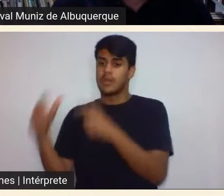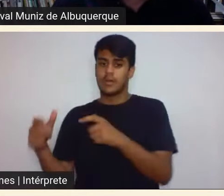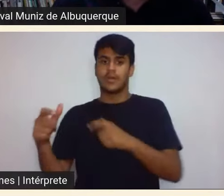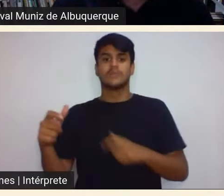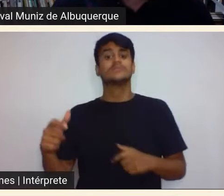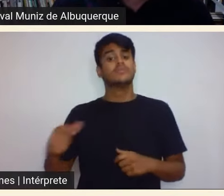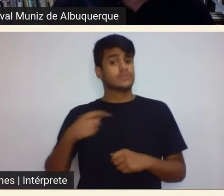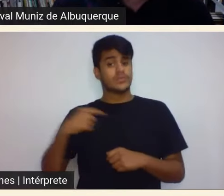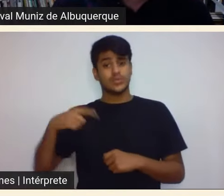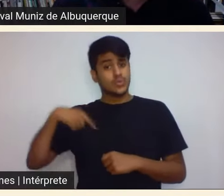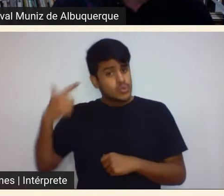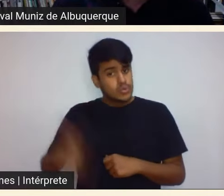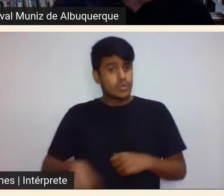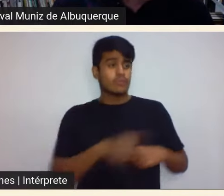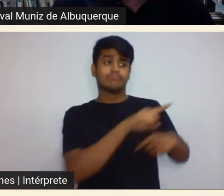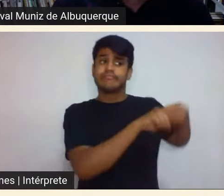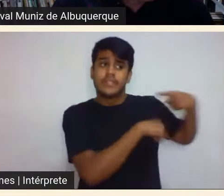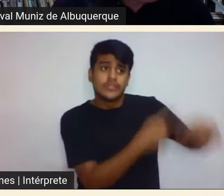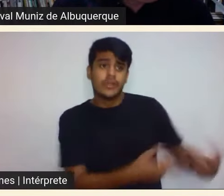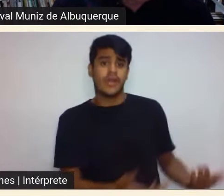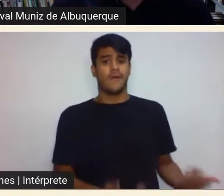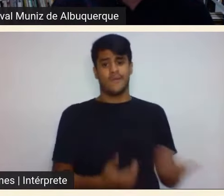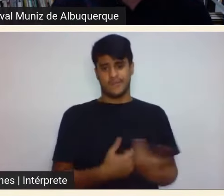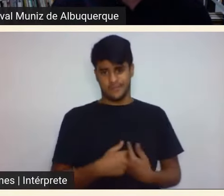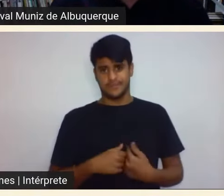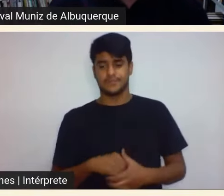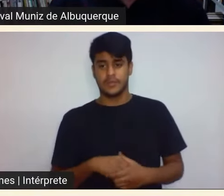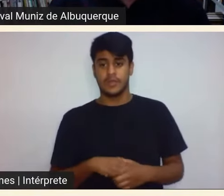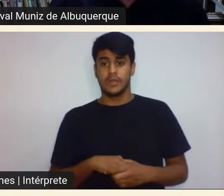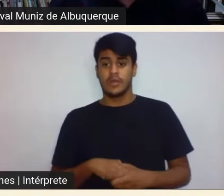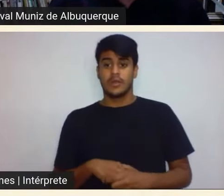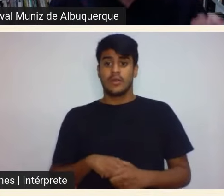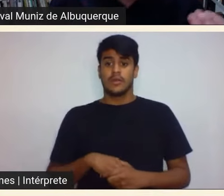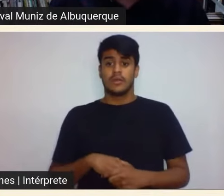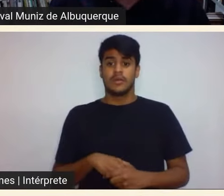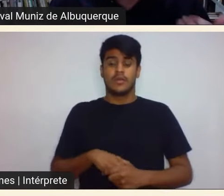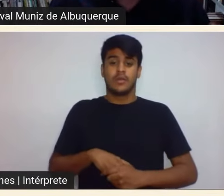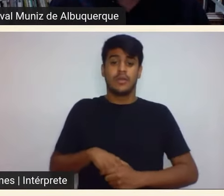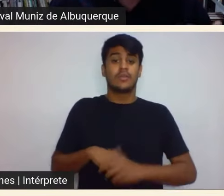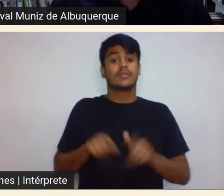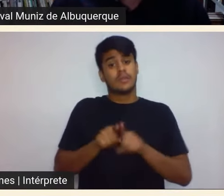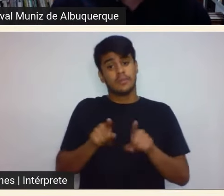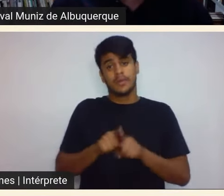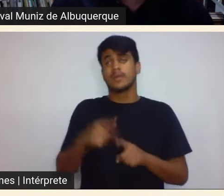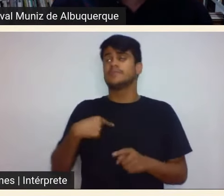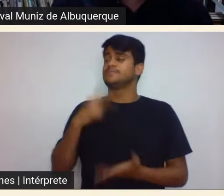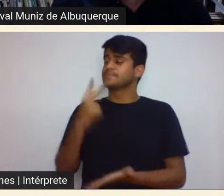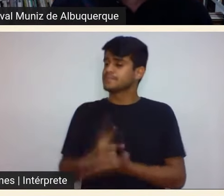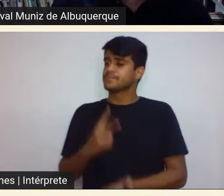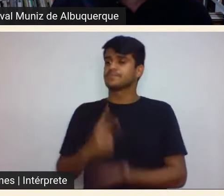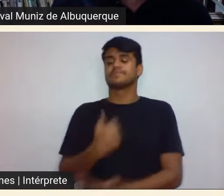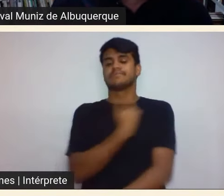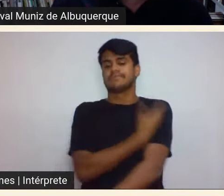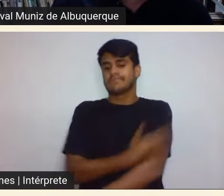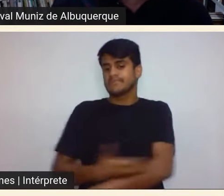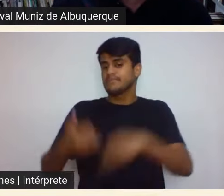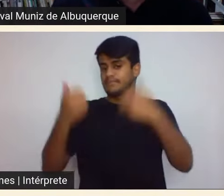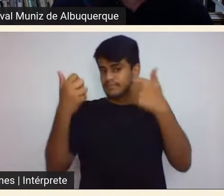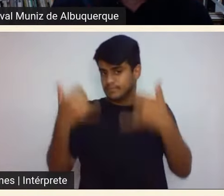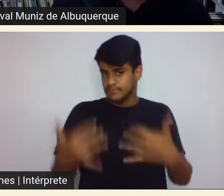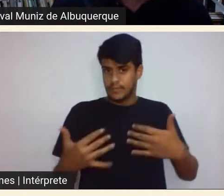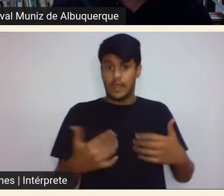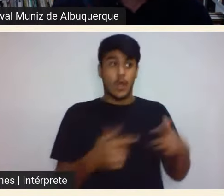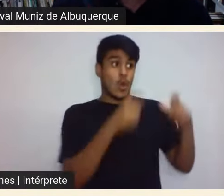reificados como espaço da tradição, né? E o que eu sempre chamo a atenção é que as elites